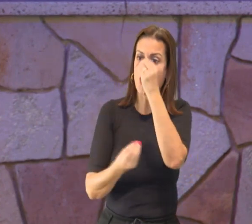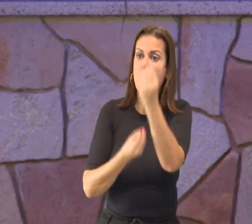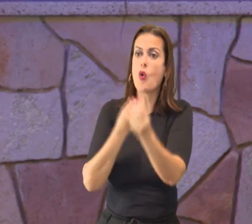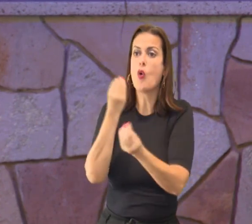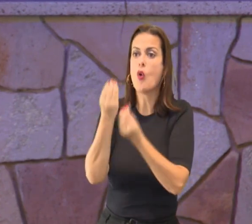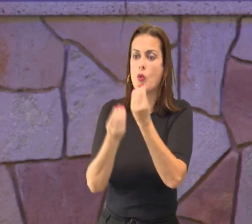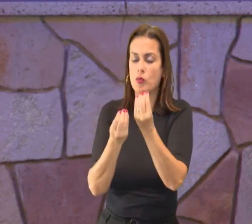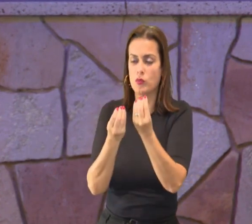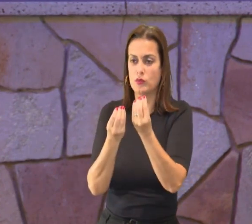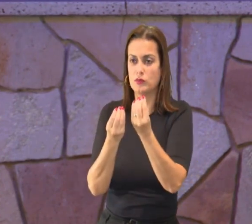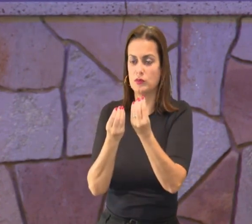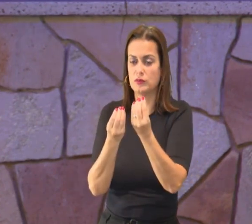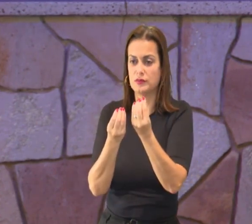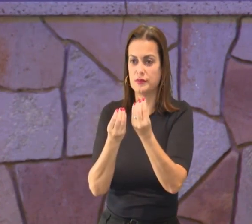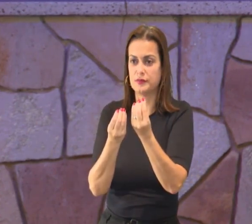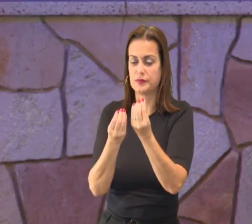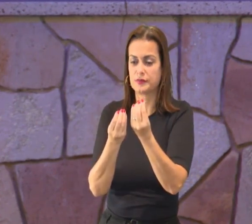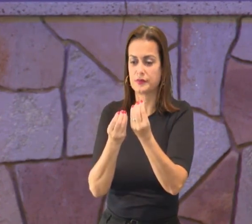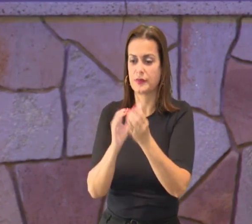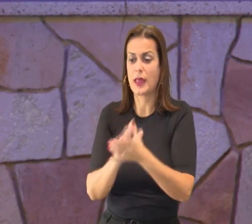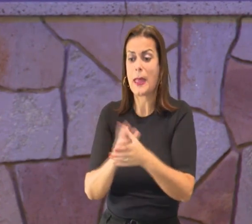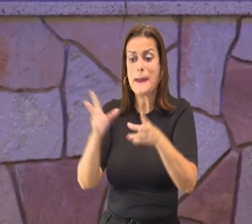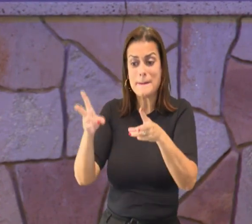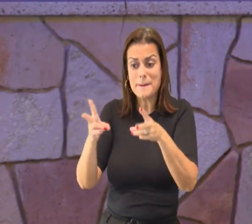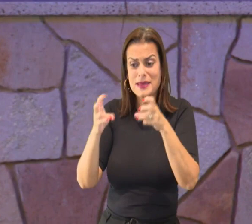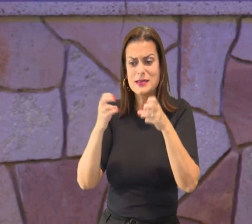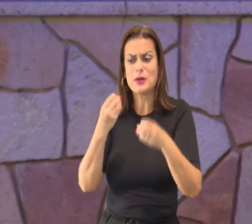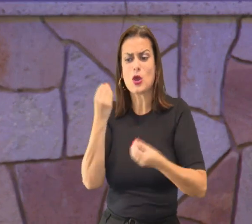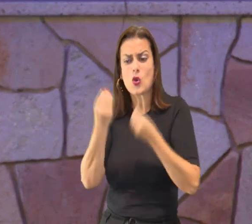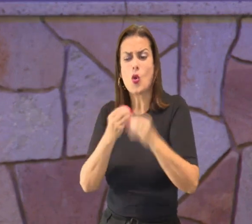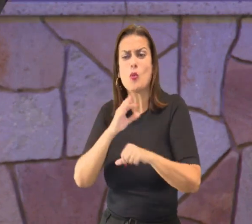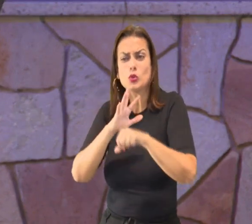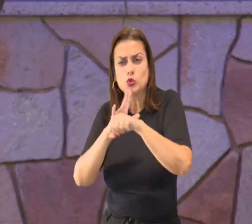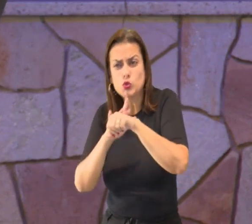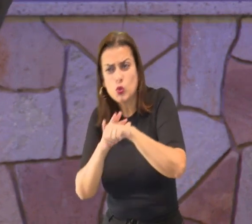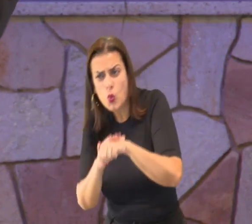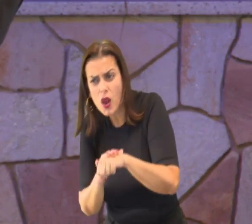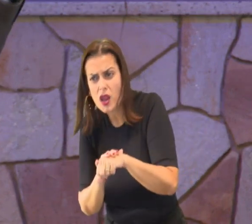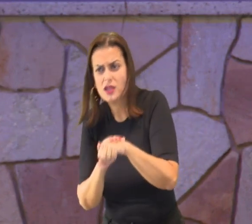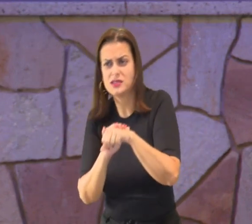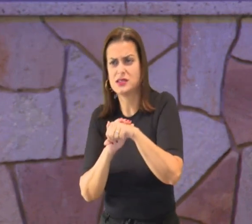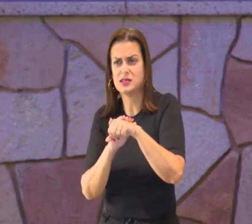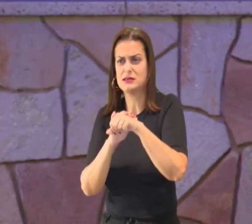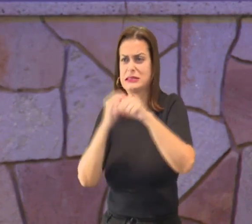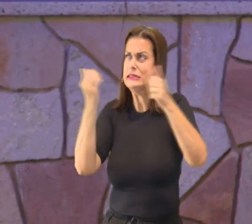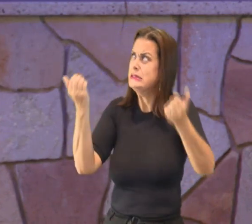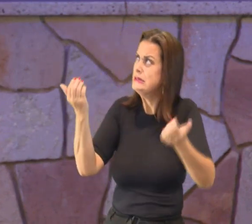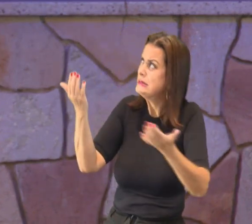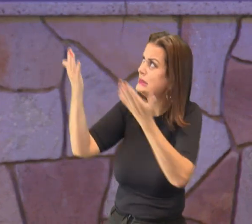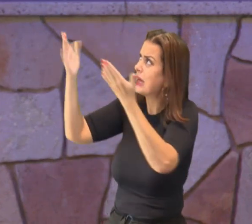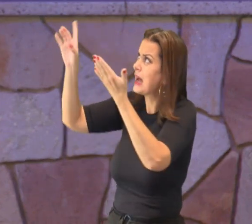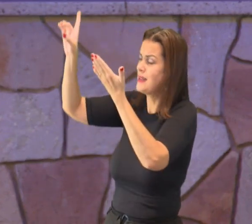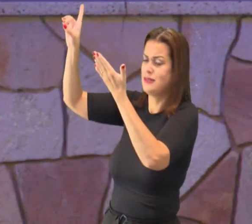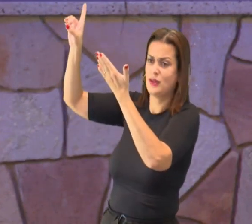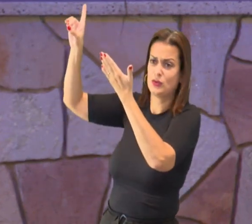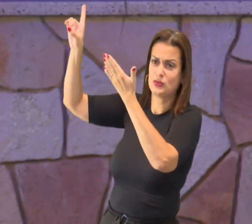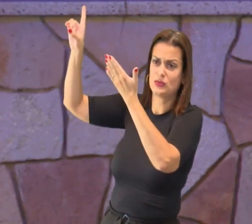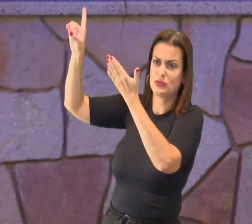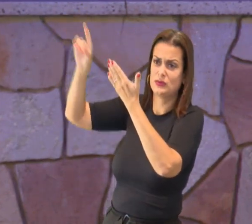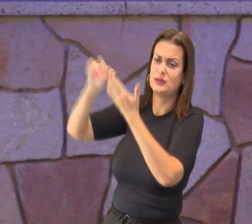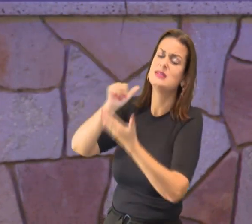com ênfase na percepção das doenças e enfermidades que eram levadas a Deus,